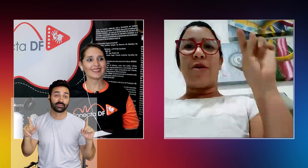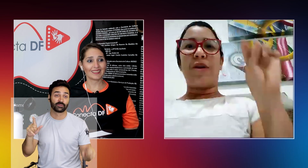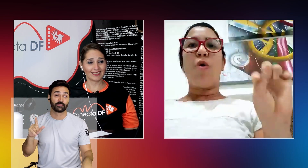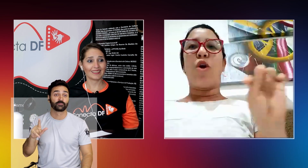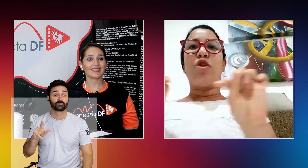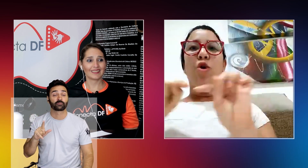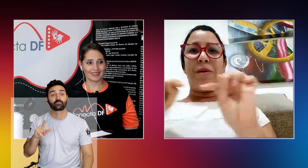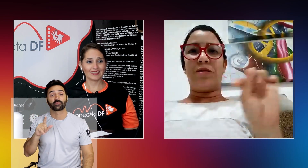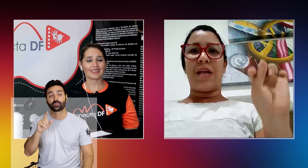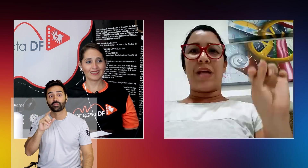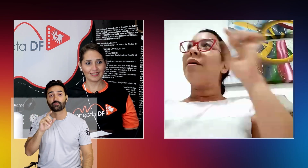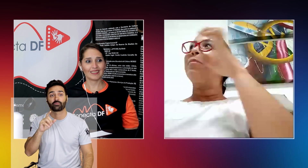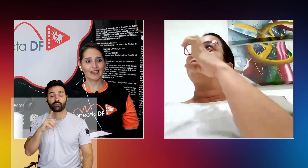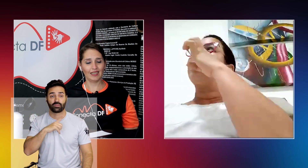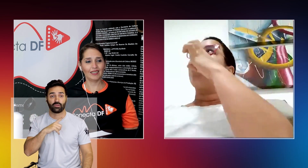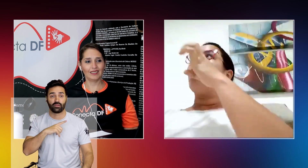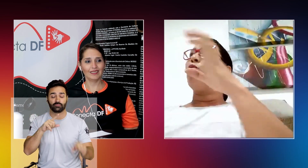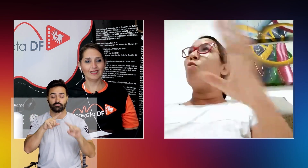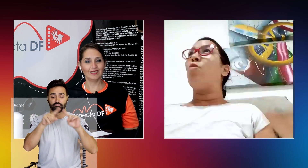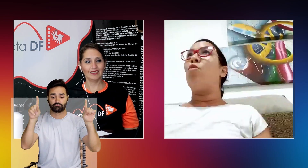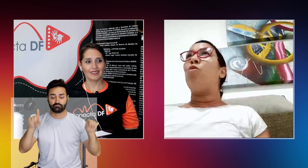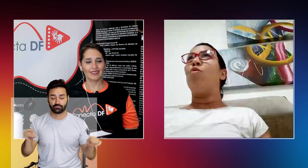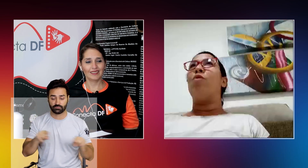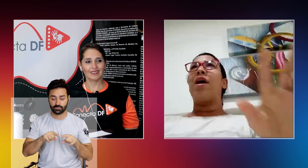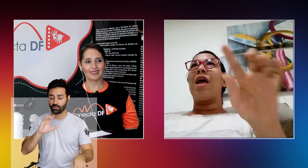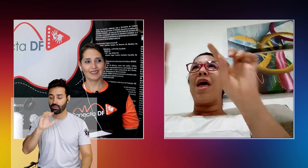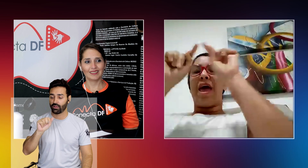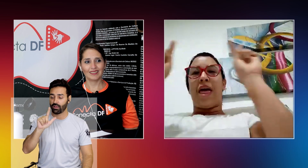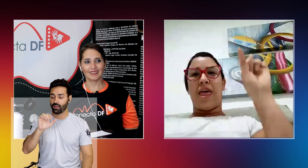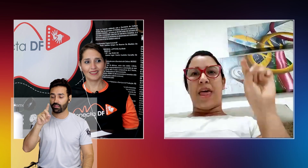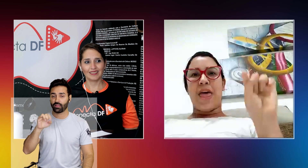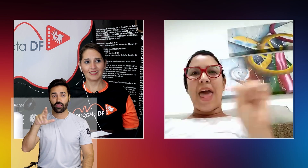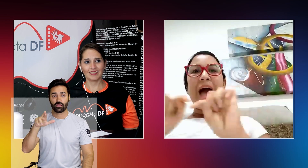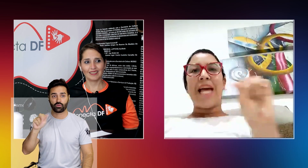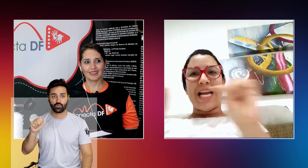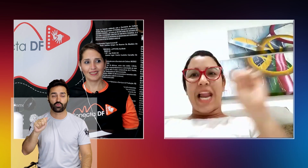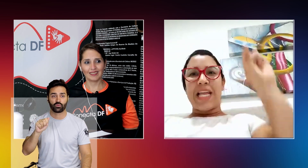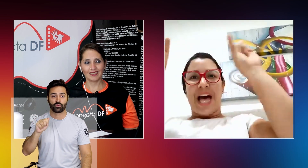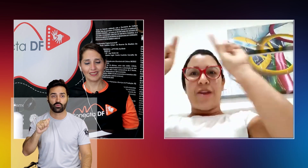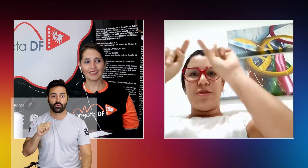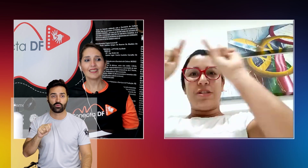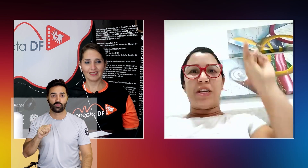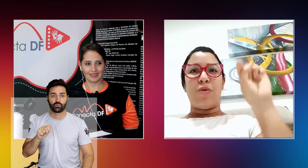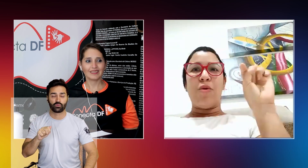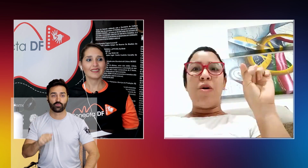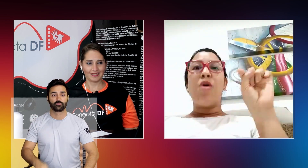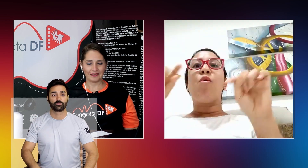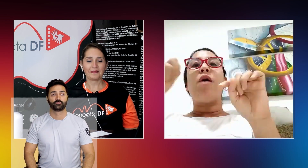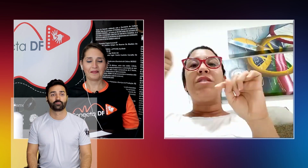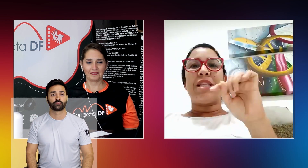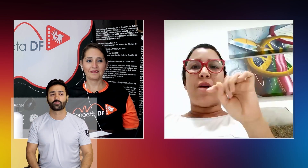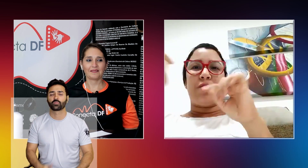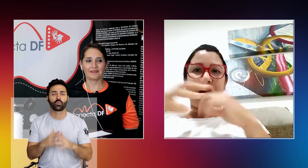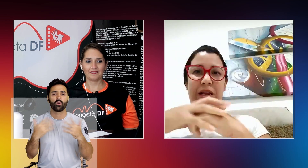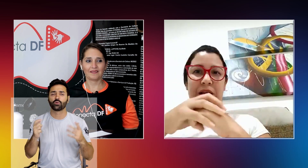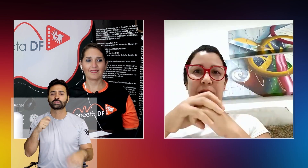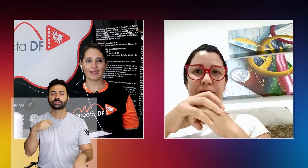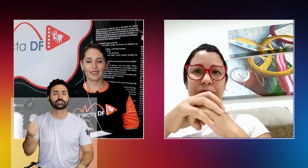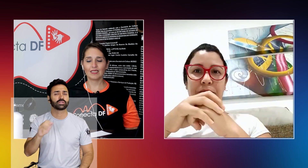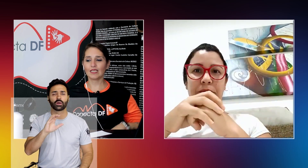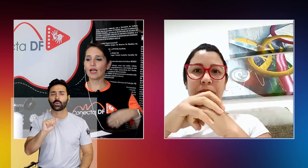calendário, que é o cronômetro, né? Uhum. É aquele calendáriozinho. Qual o sinal